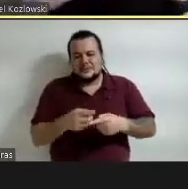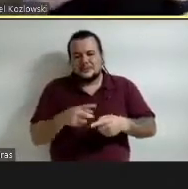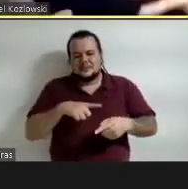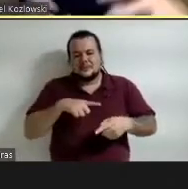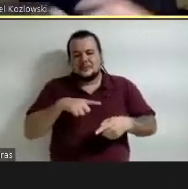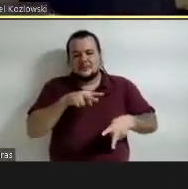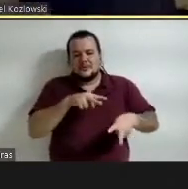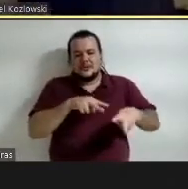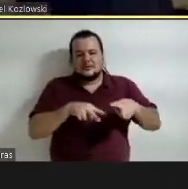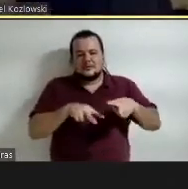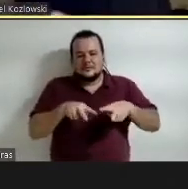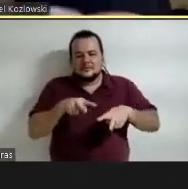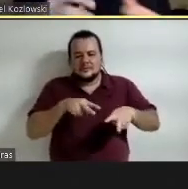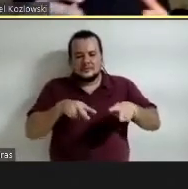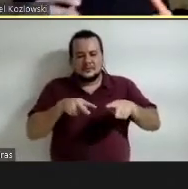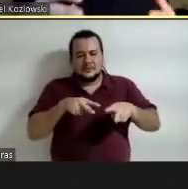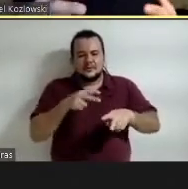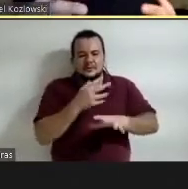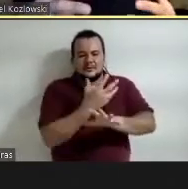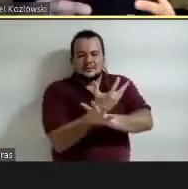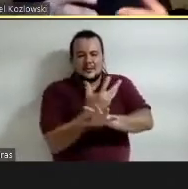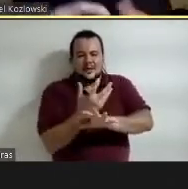área da Amazônia